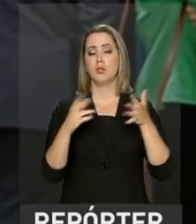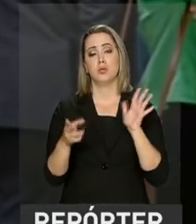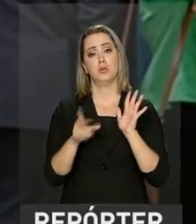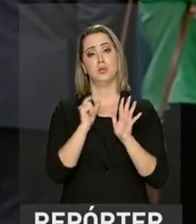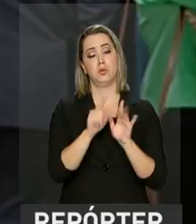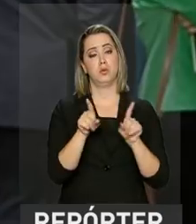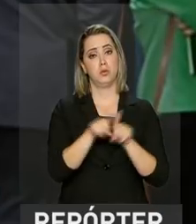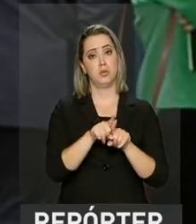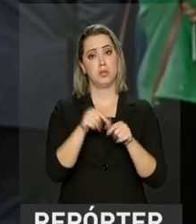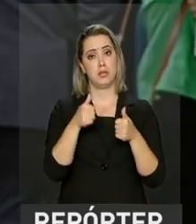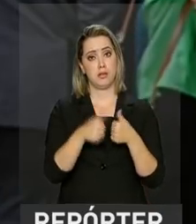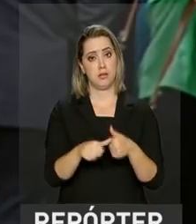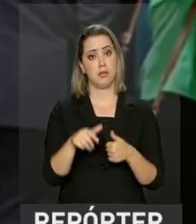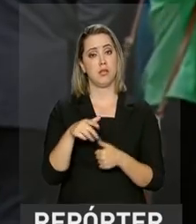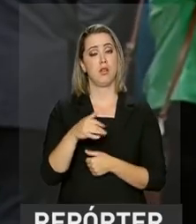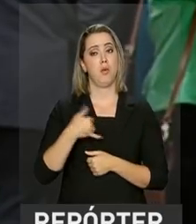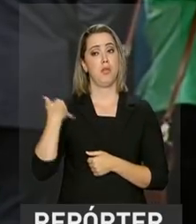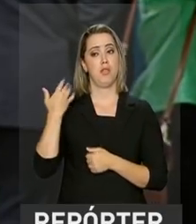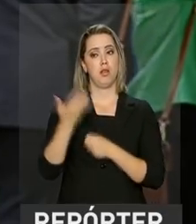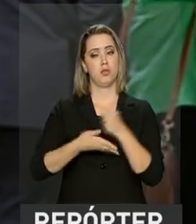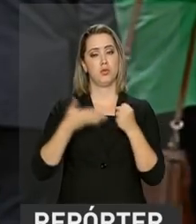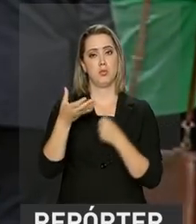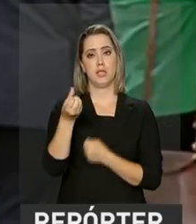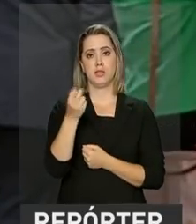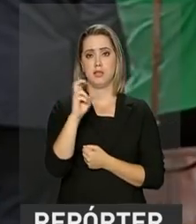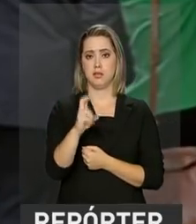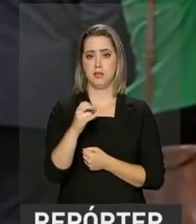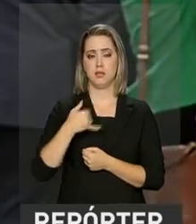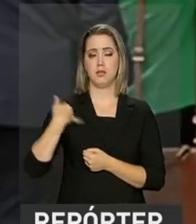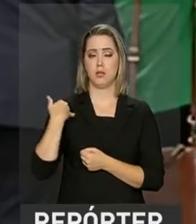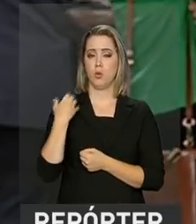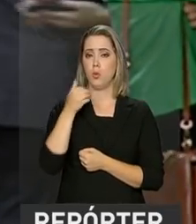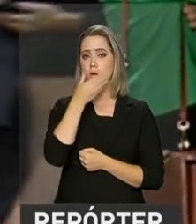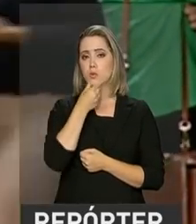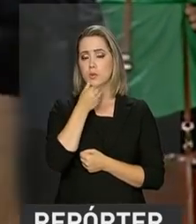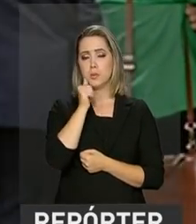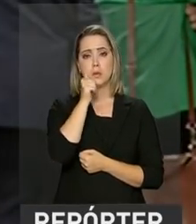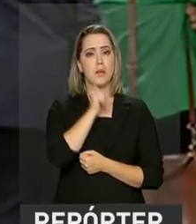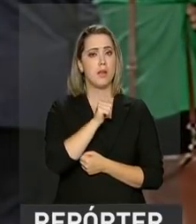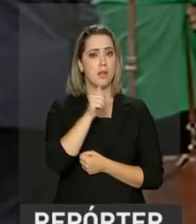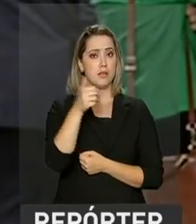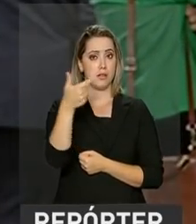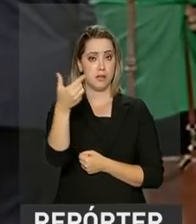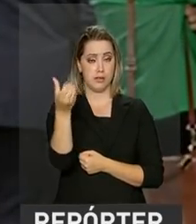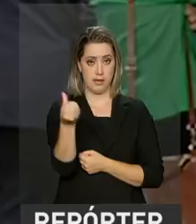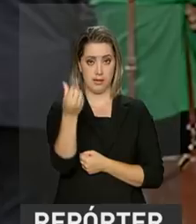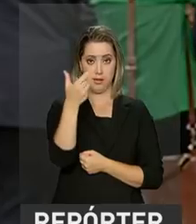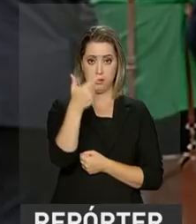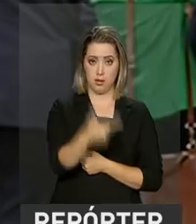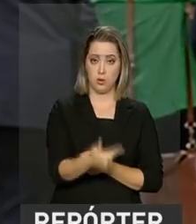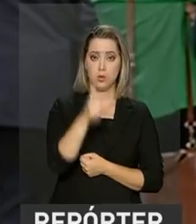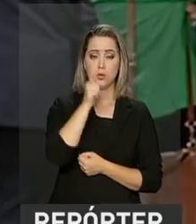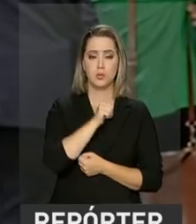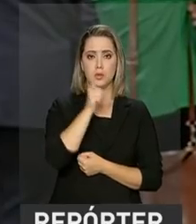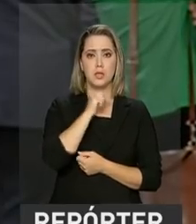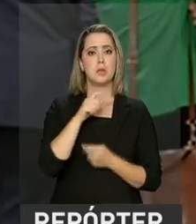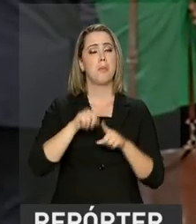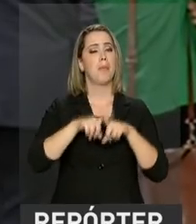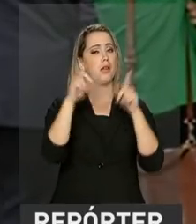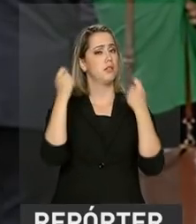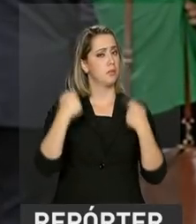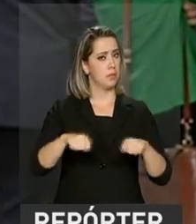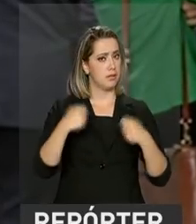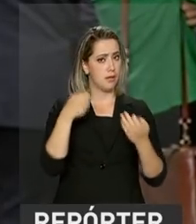Social, está uma idade mínima de 65 anos para homens e 62 anos para mulheres, com pelo menos 25 anos